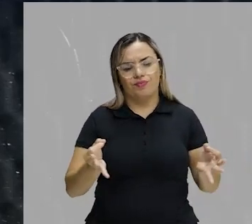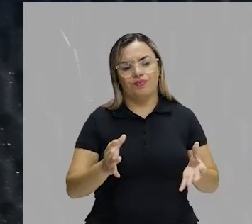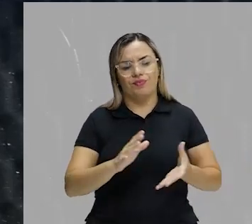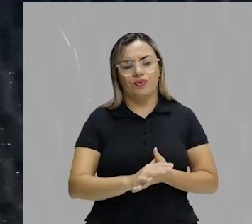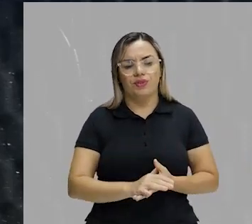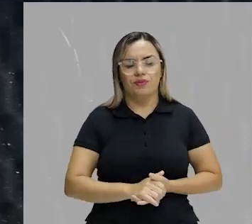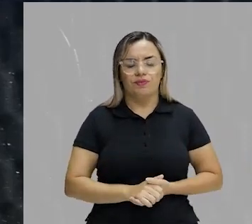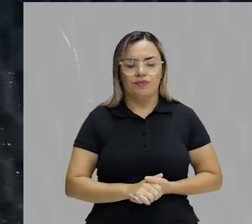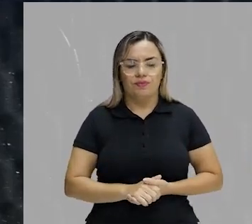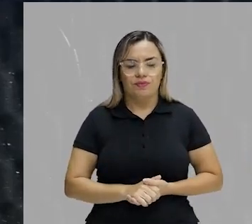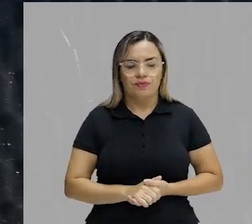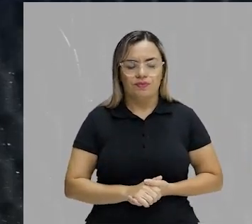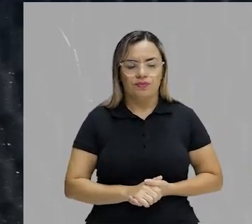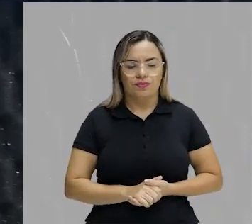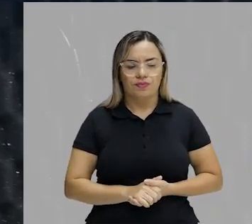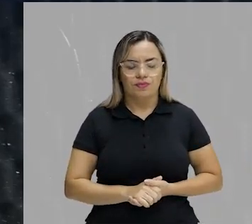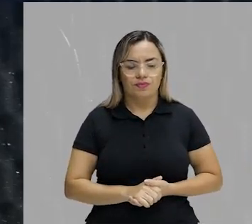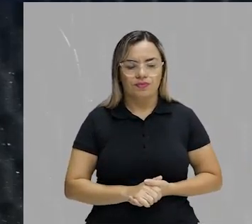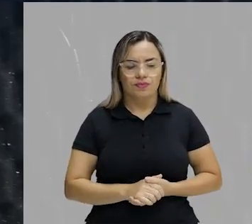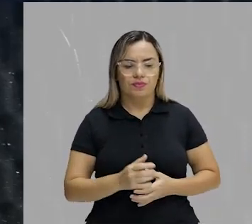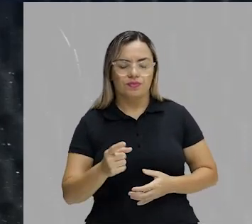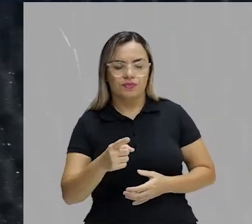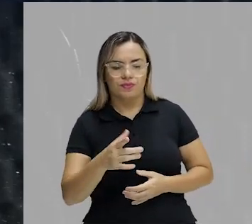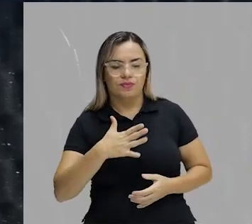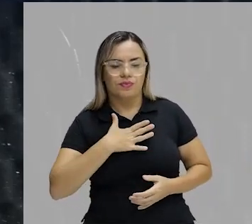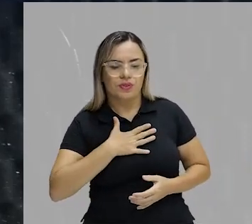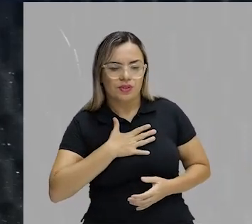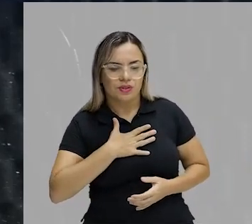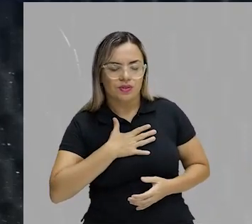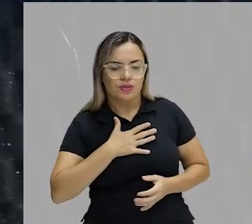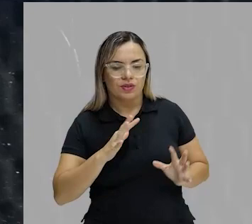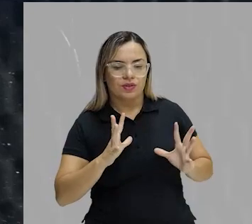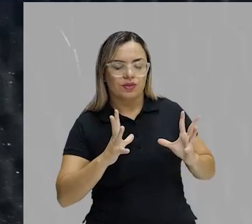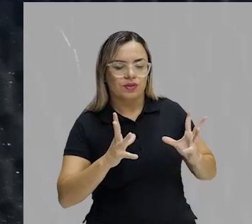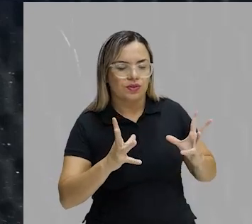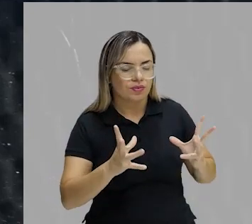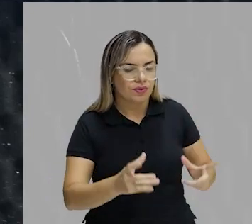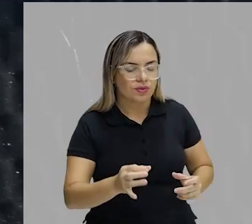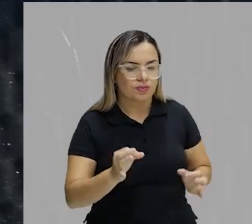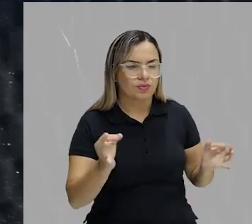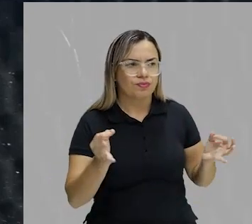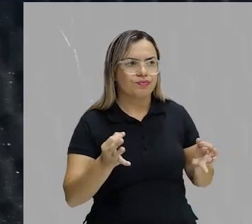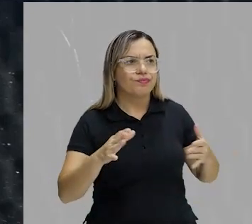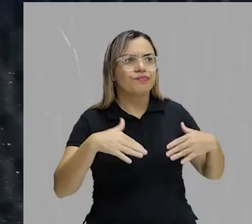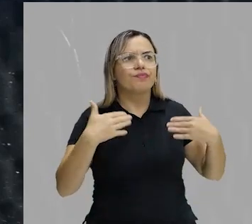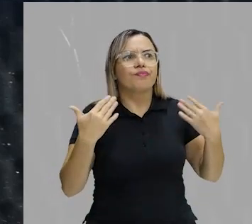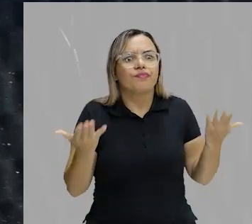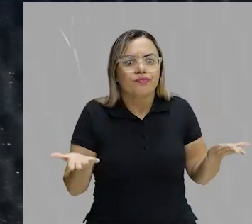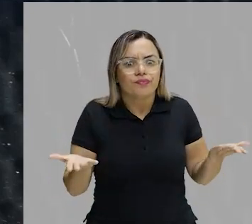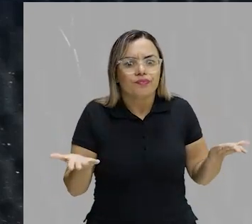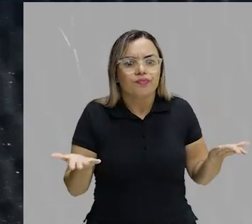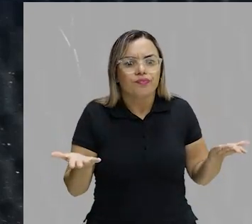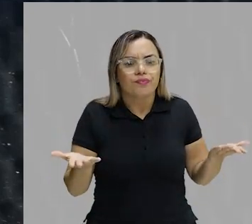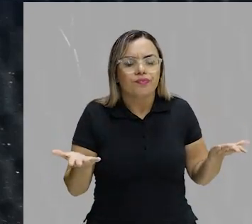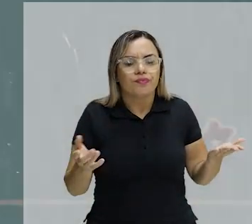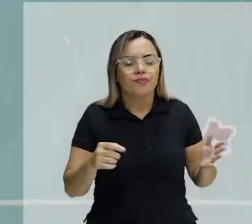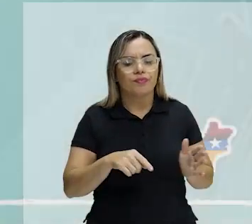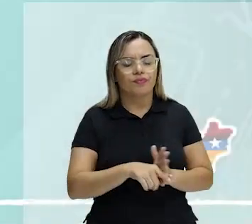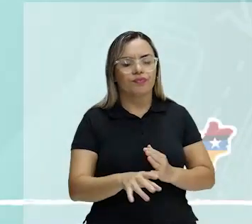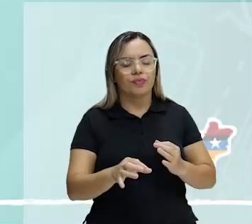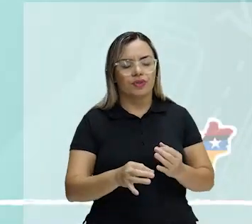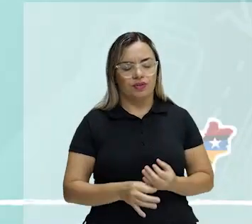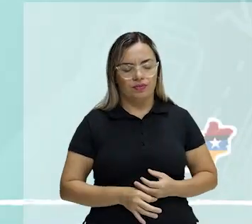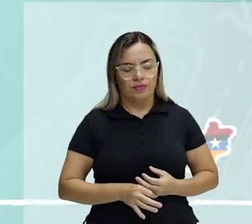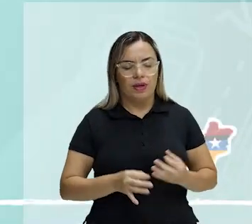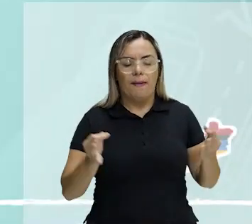estivesse lá. Eles gostariam que tudo fosse perfeito. Eles gostariam de quê? De que tudo fosse perfeito.